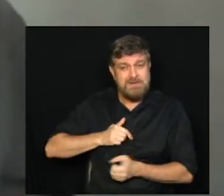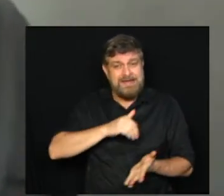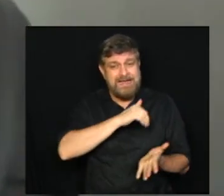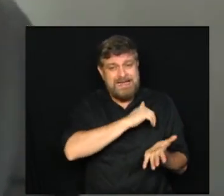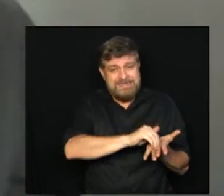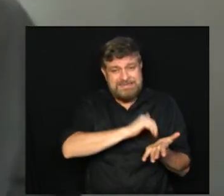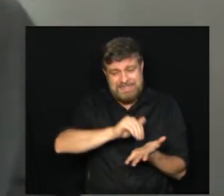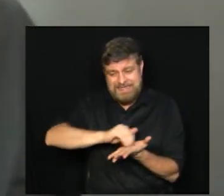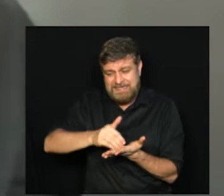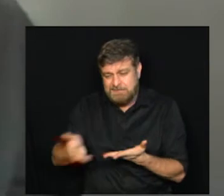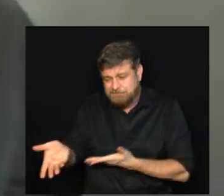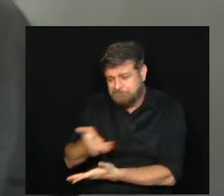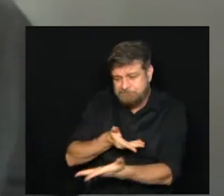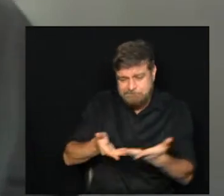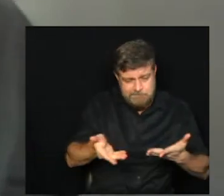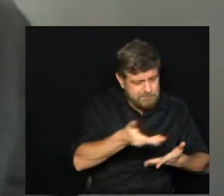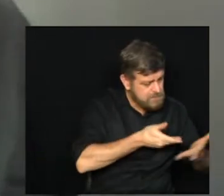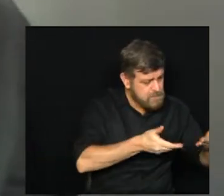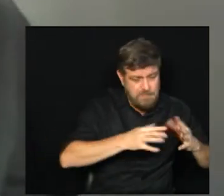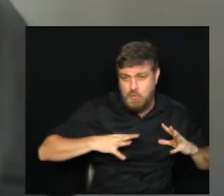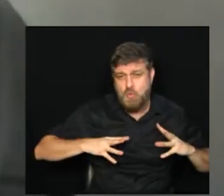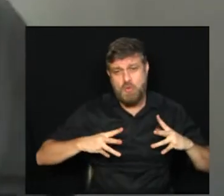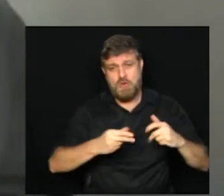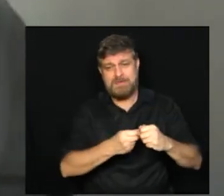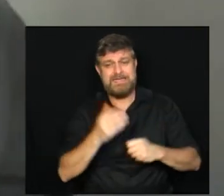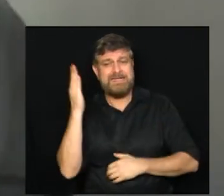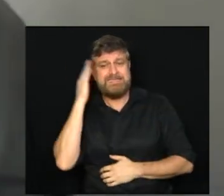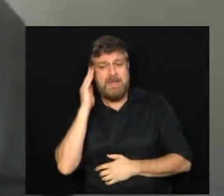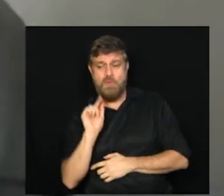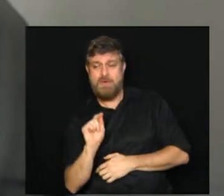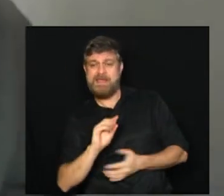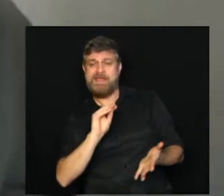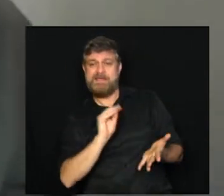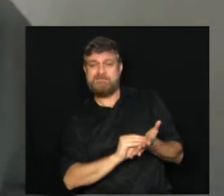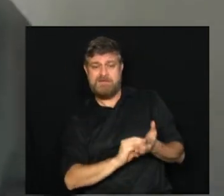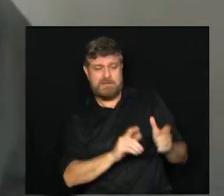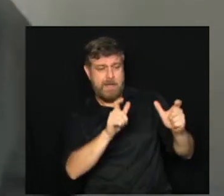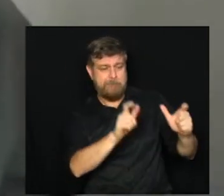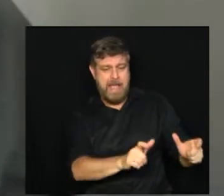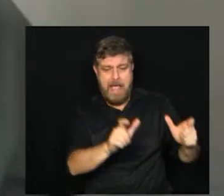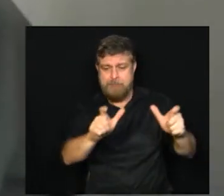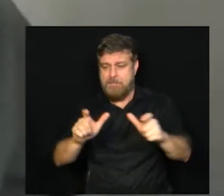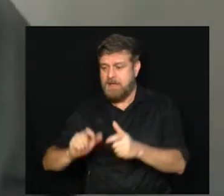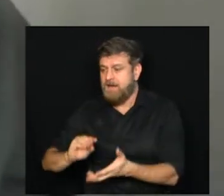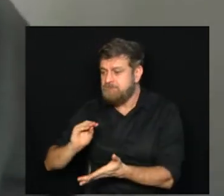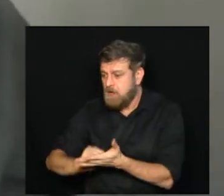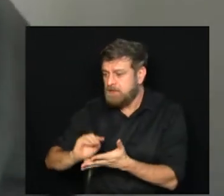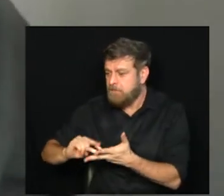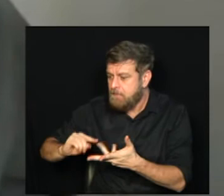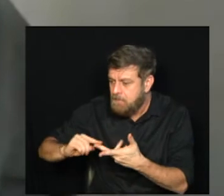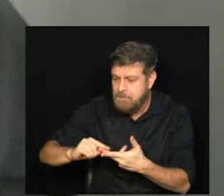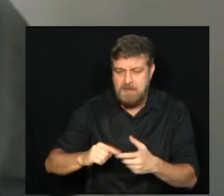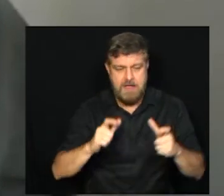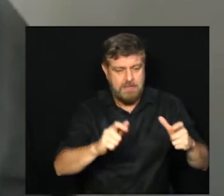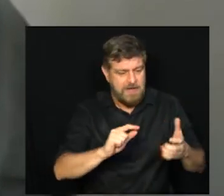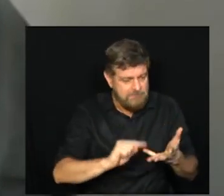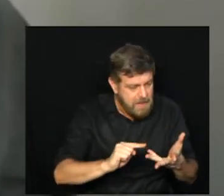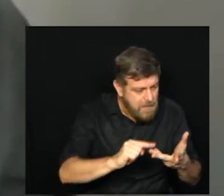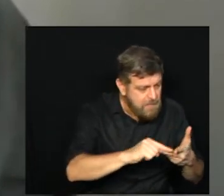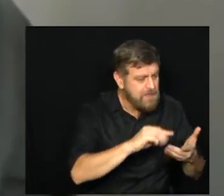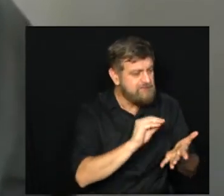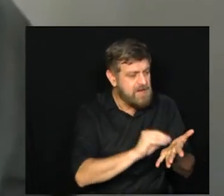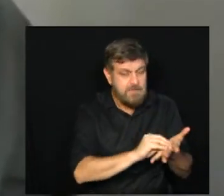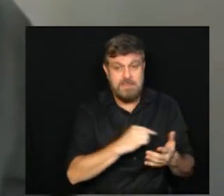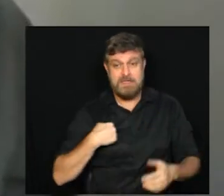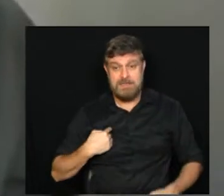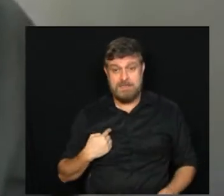secretarias. E a gente sabe exatamente o que falta em cada lugar. Então, eu trouxe na reunião da Comissão da Criança e Adolescente os